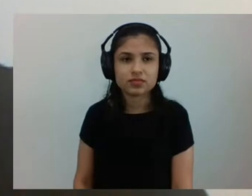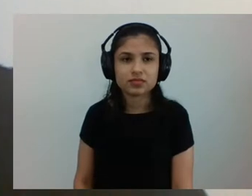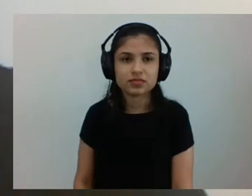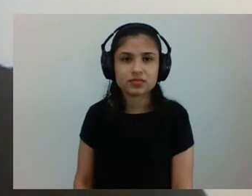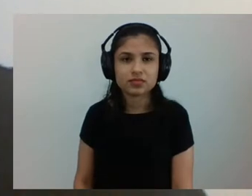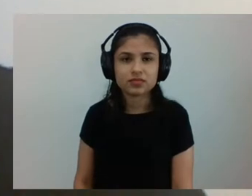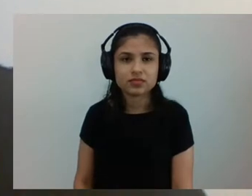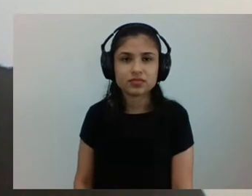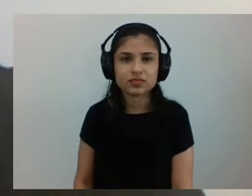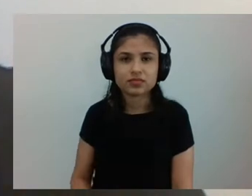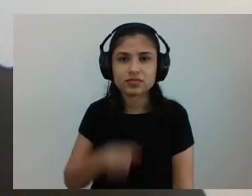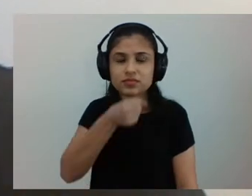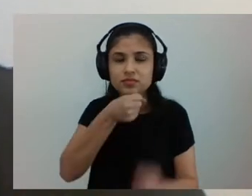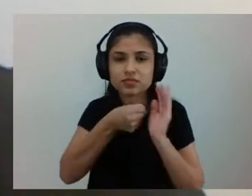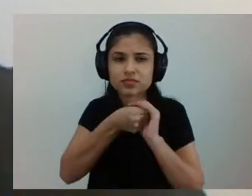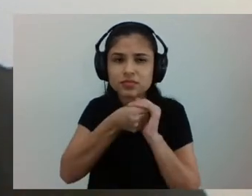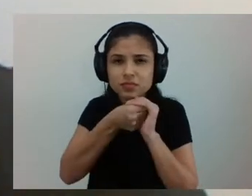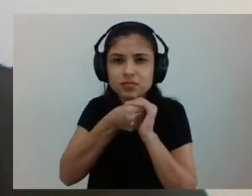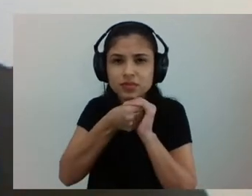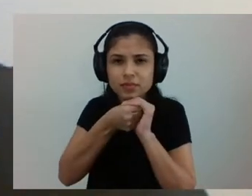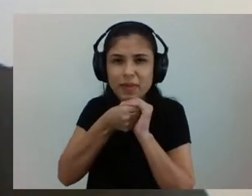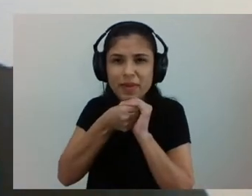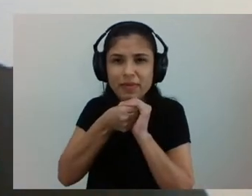O microfone do senhor está fechado.